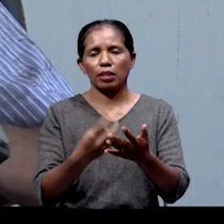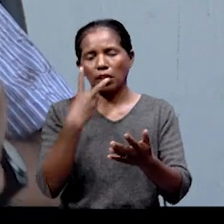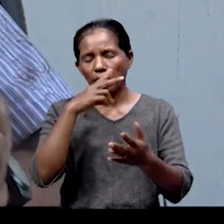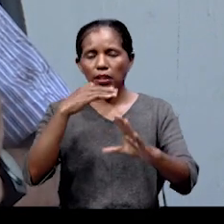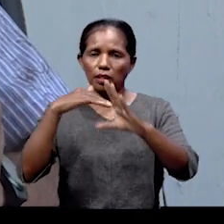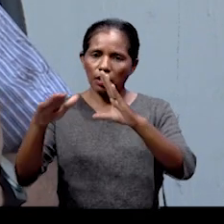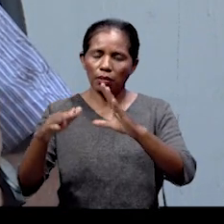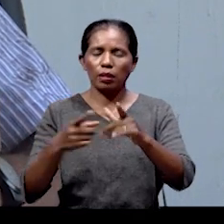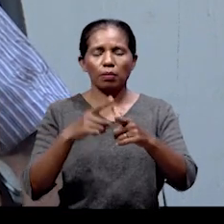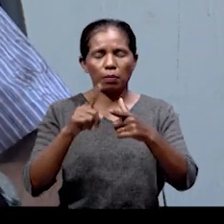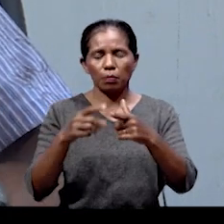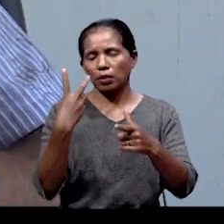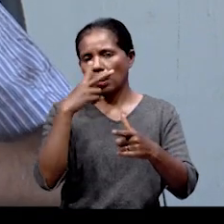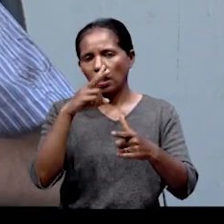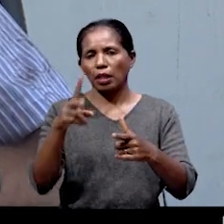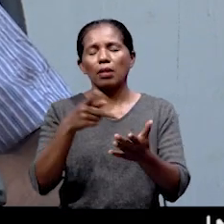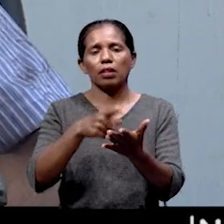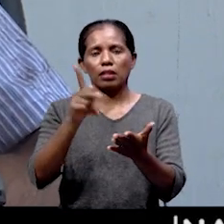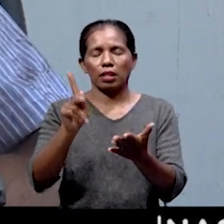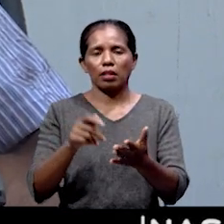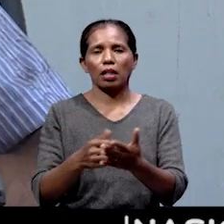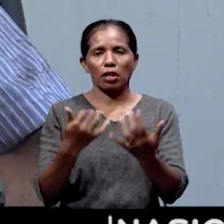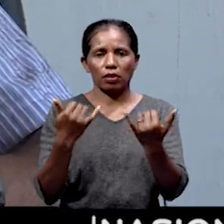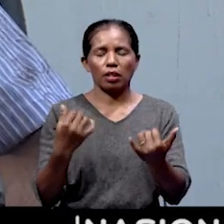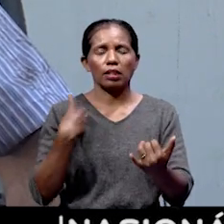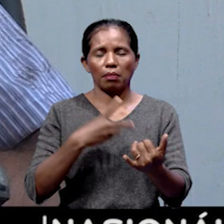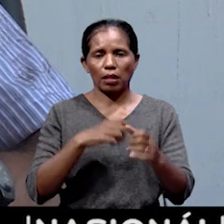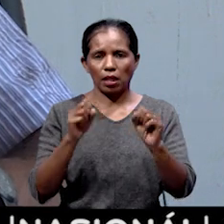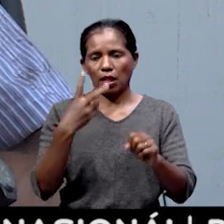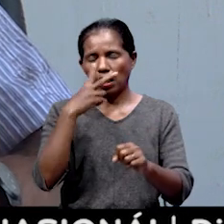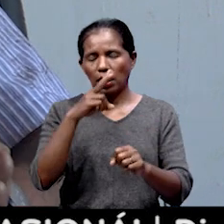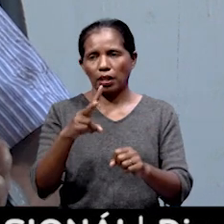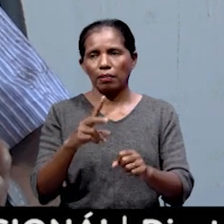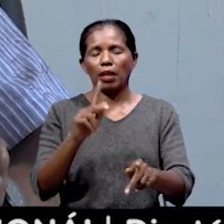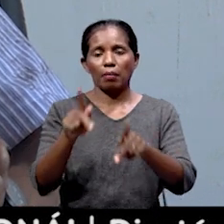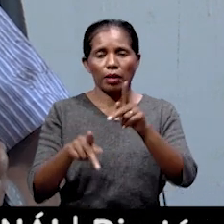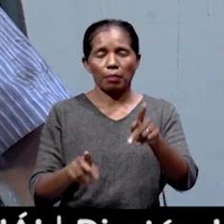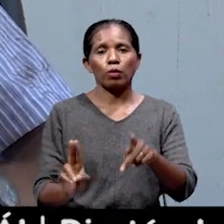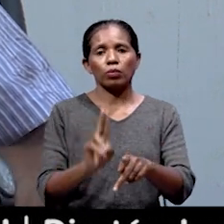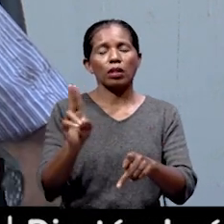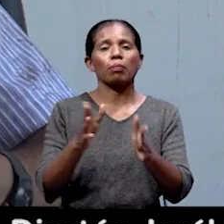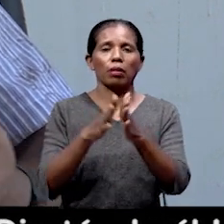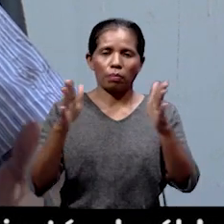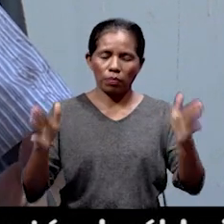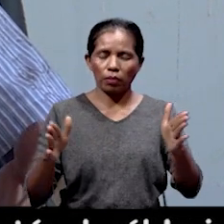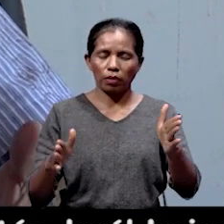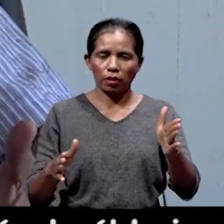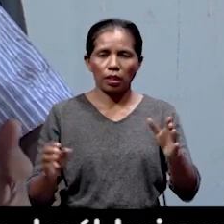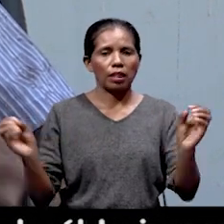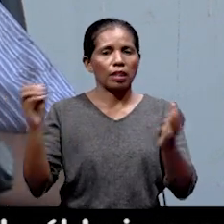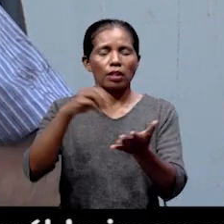import, depois ita haro tasas o pasak ne. Ida ne be mak agora ita bele haro ne mak consumi ne be bot, investimento la